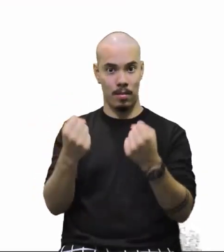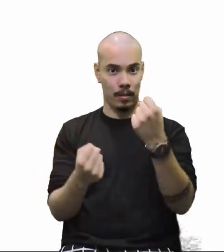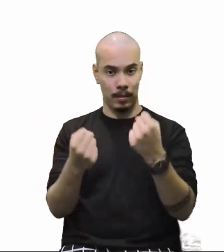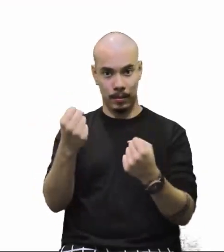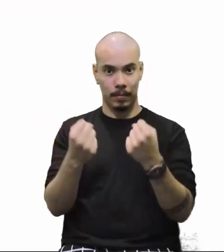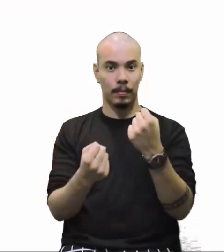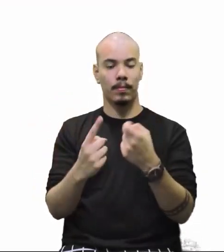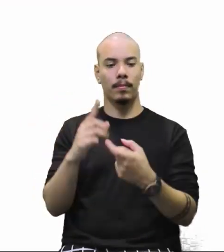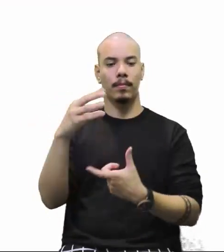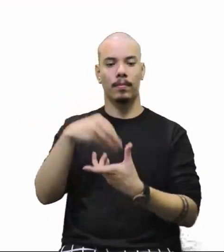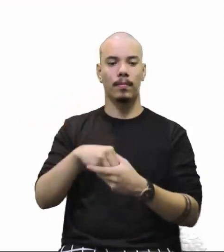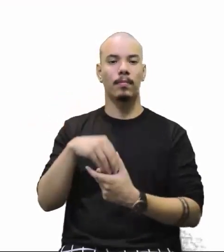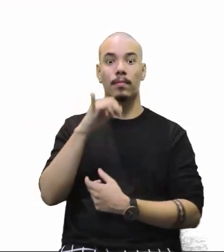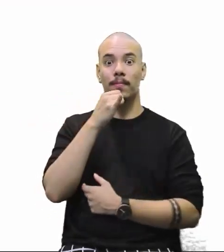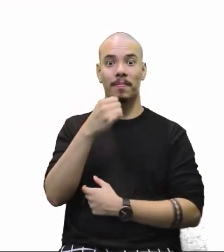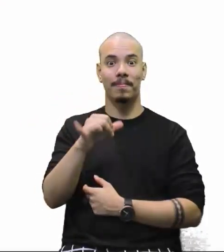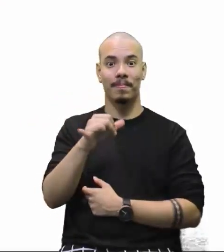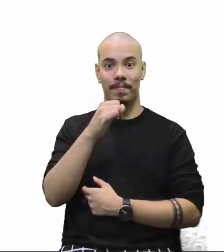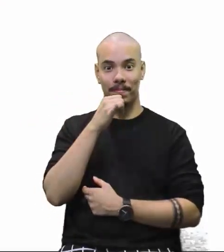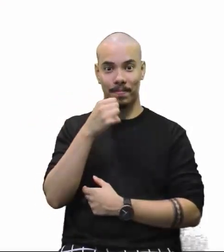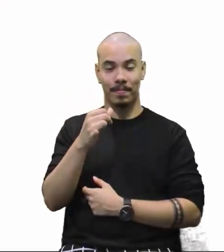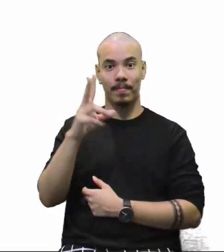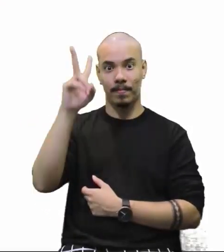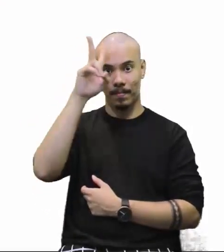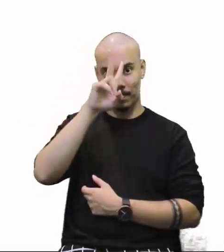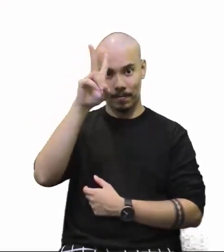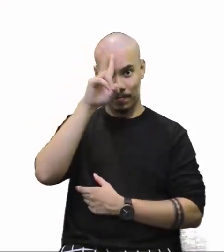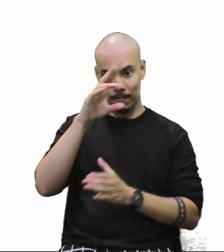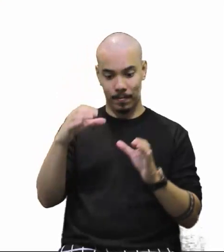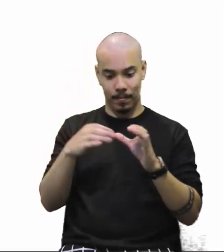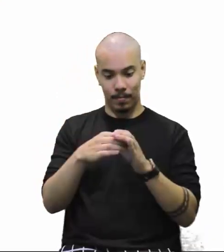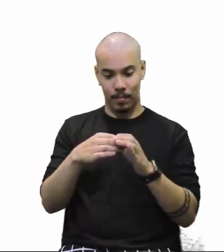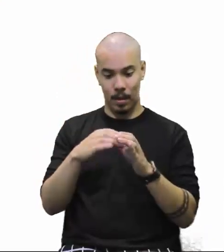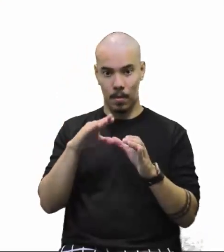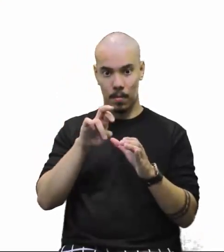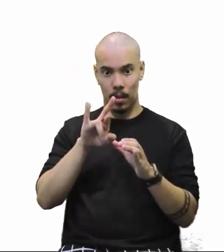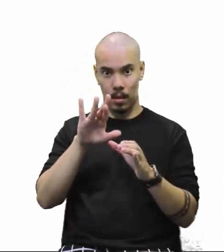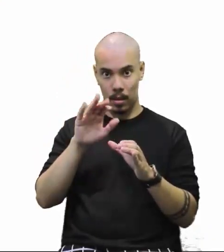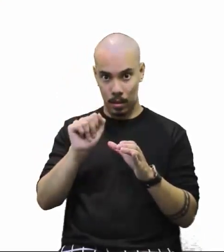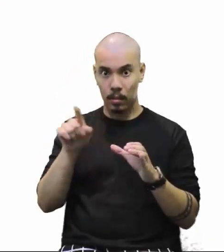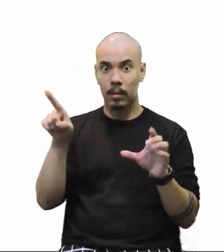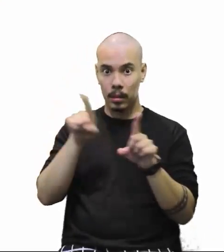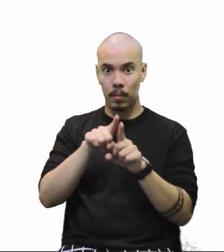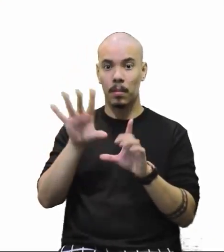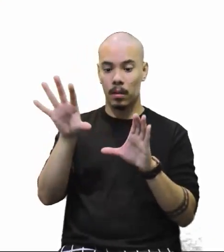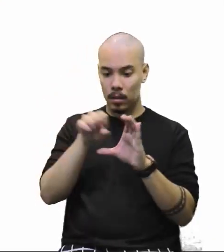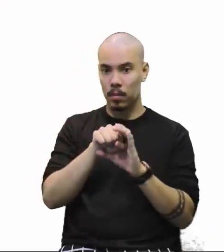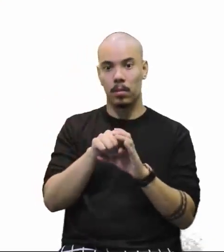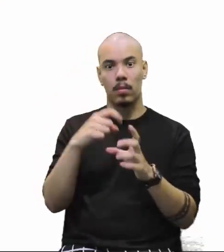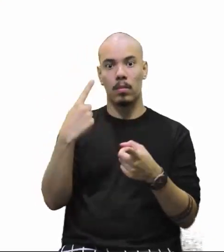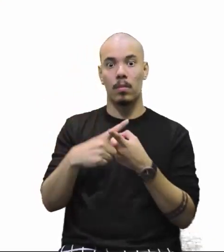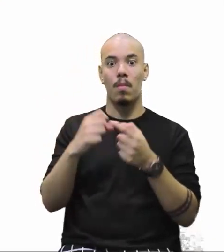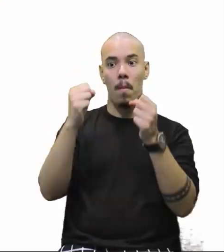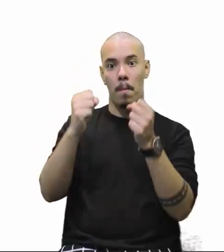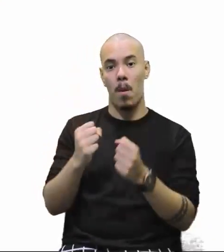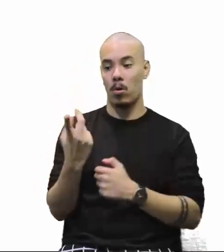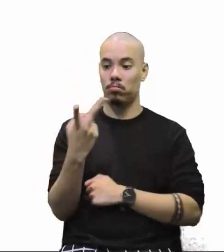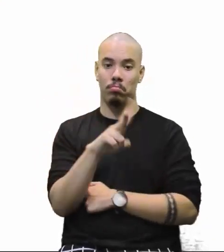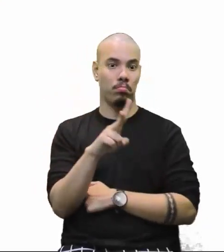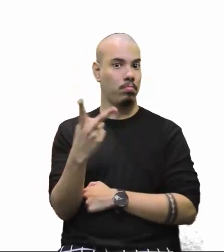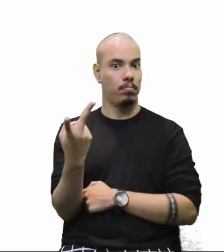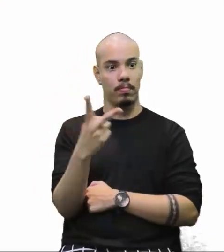a eletricidade, né? Lembrando que a bateria, quando recebe energia, ela é um receptor, né? Ela pode ser gerador ou